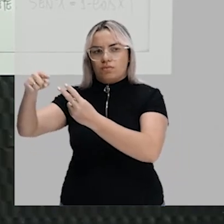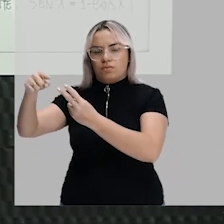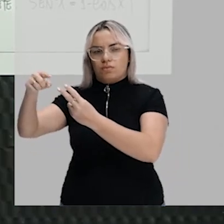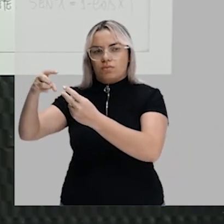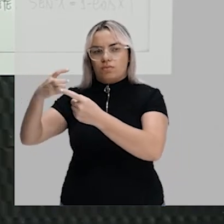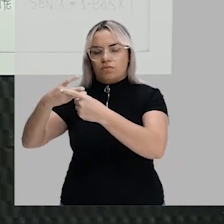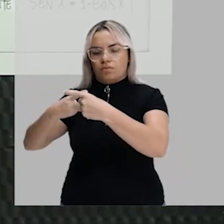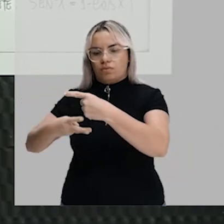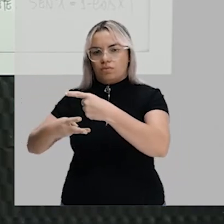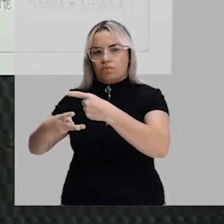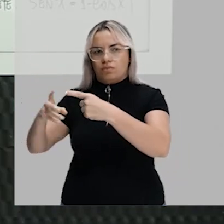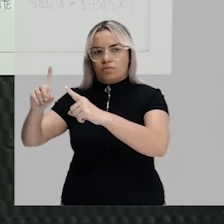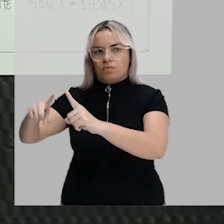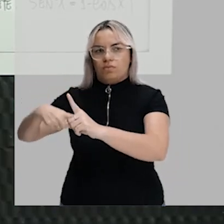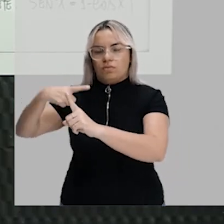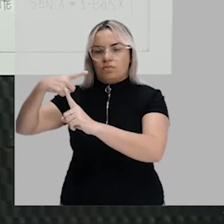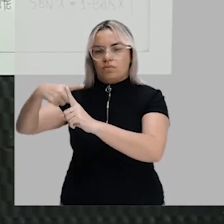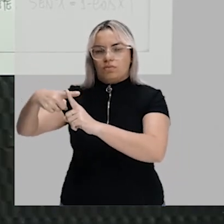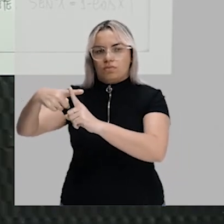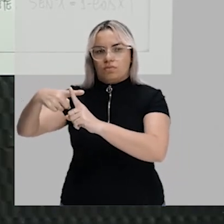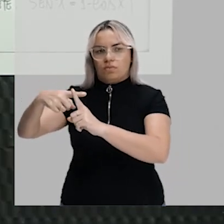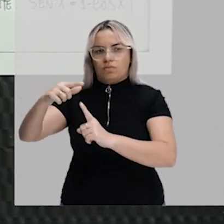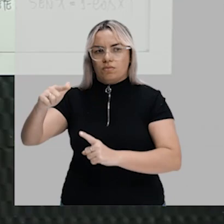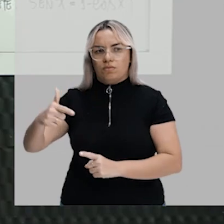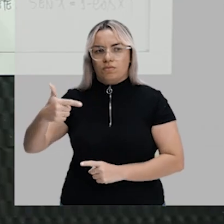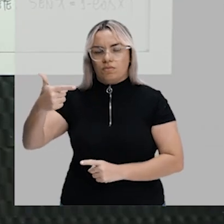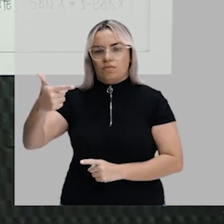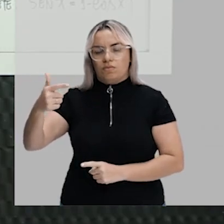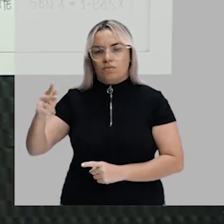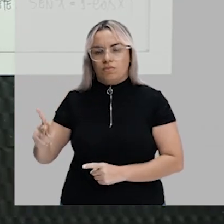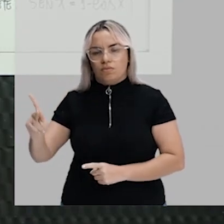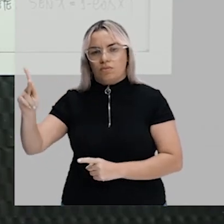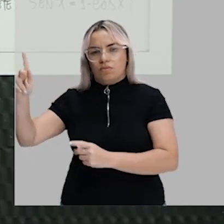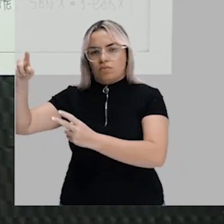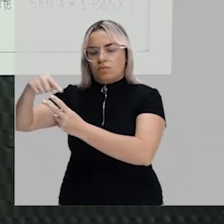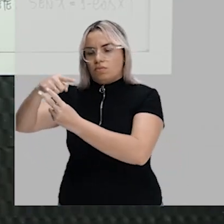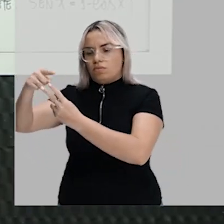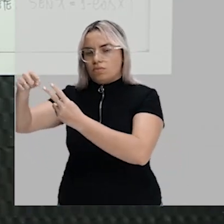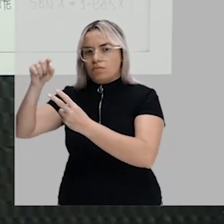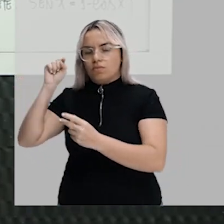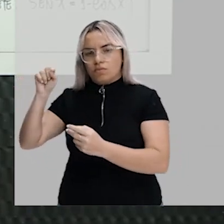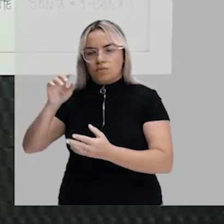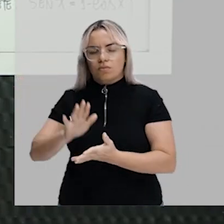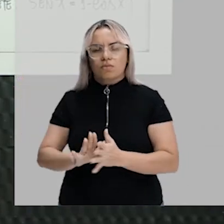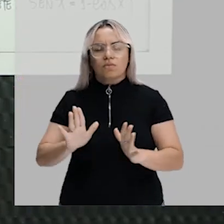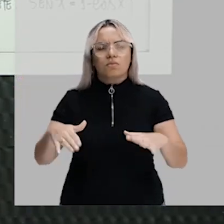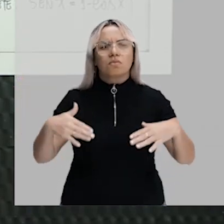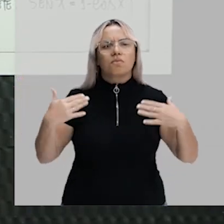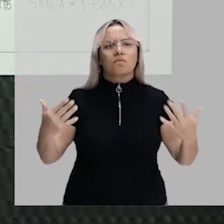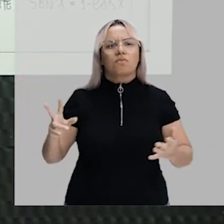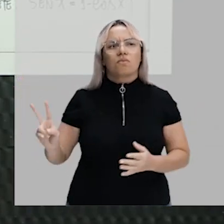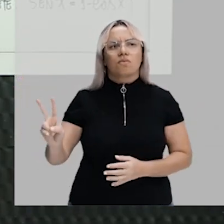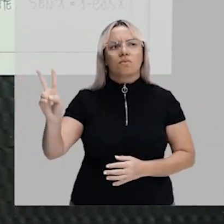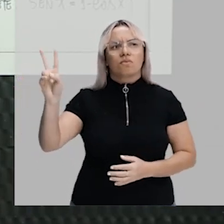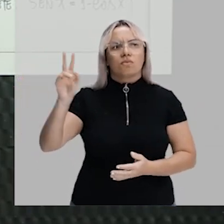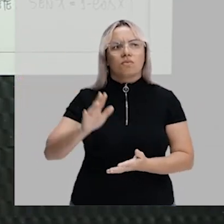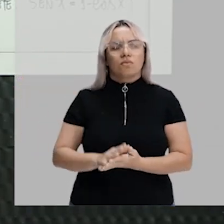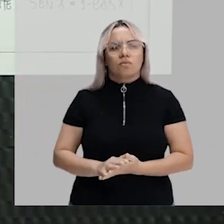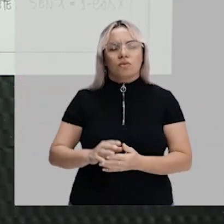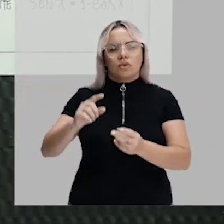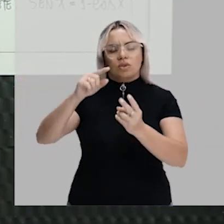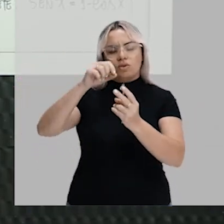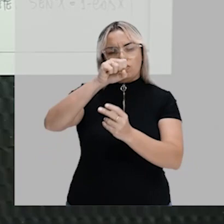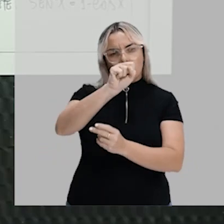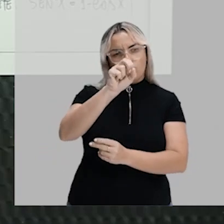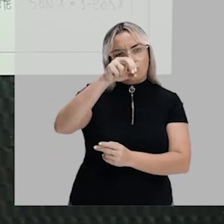+ 2 k pi ou seja qual o valor cujo seno é √3